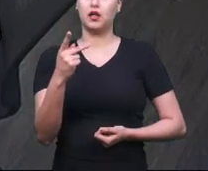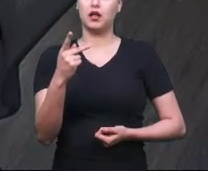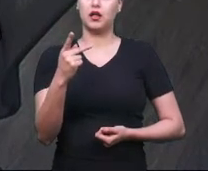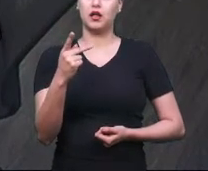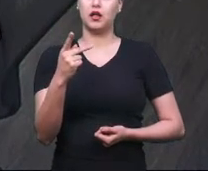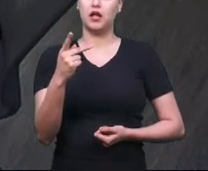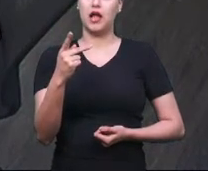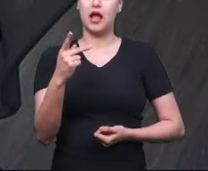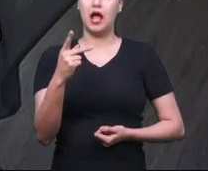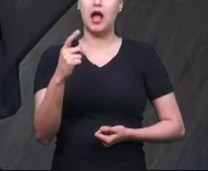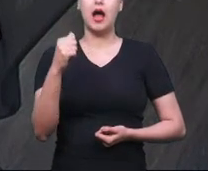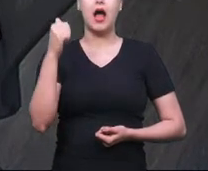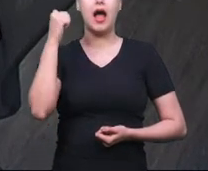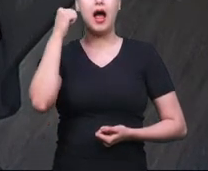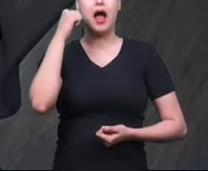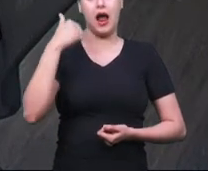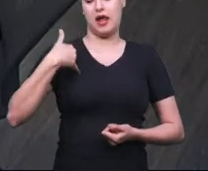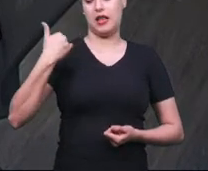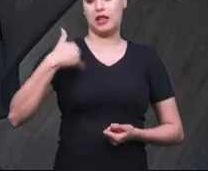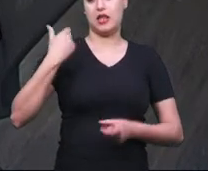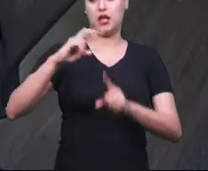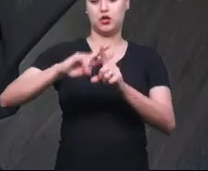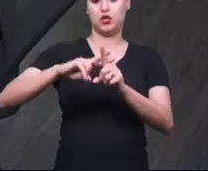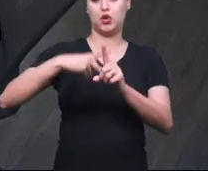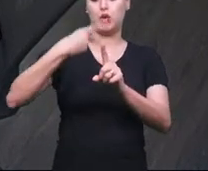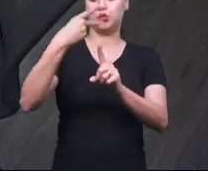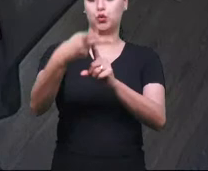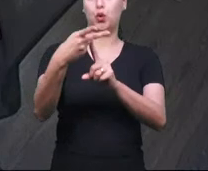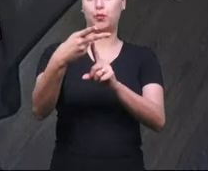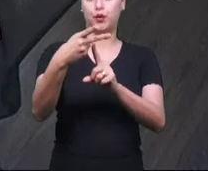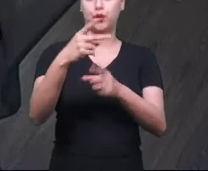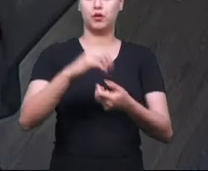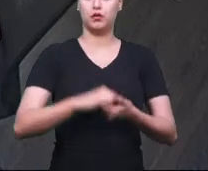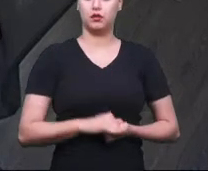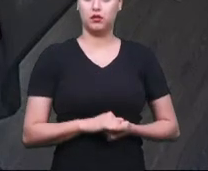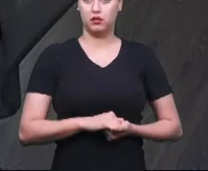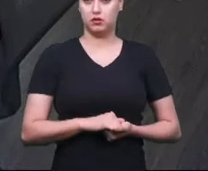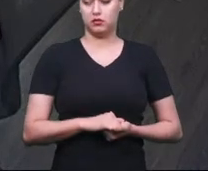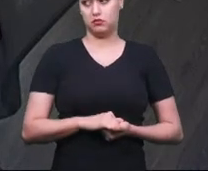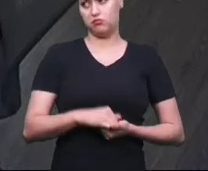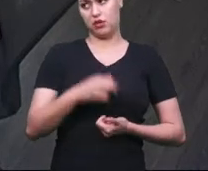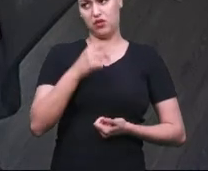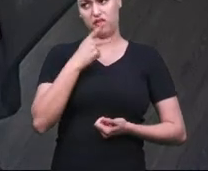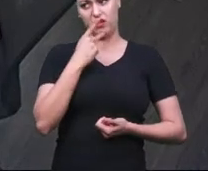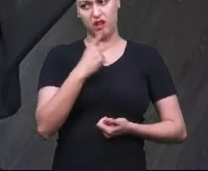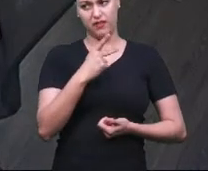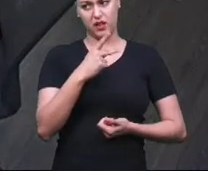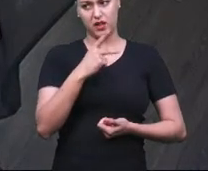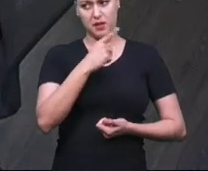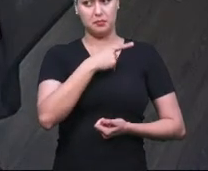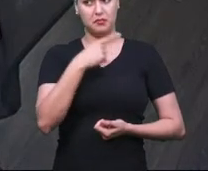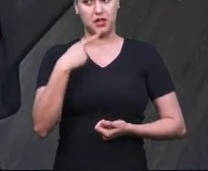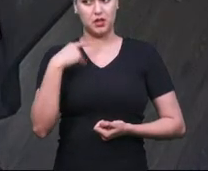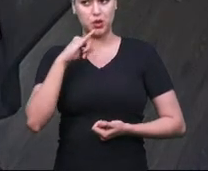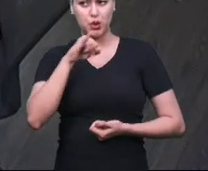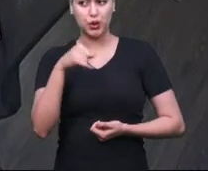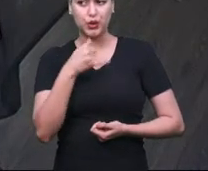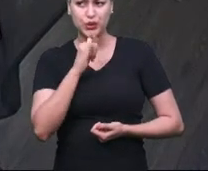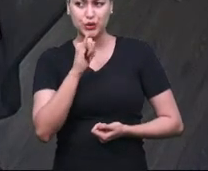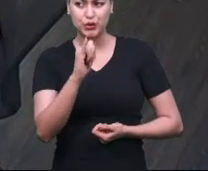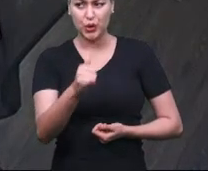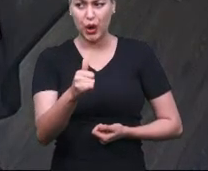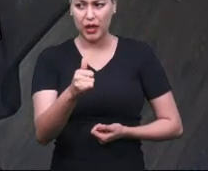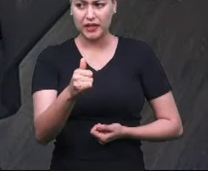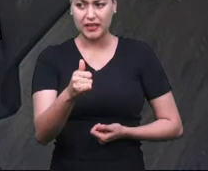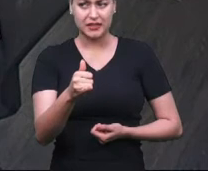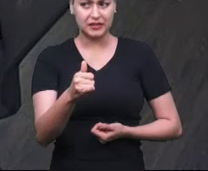idade. E eu falava assim: pastor Jonas, não, para mim ele não